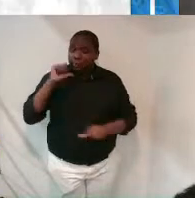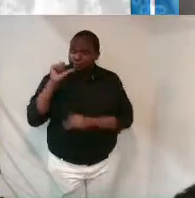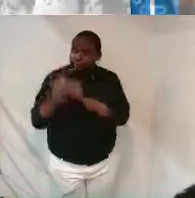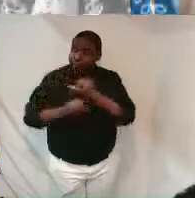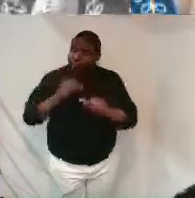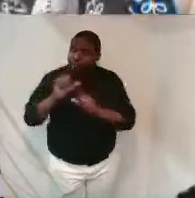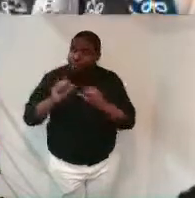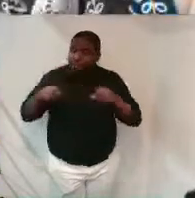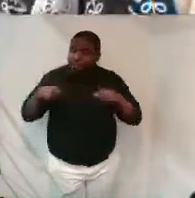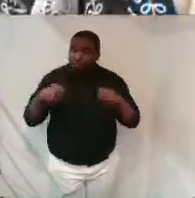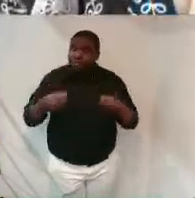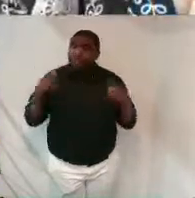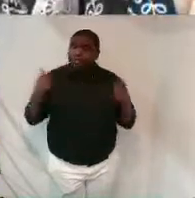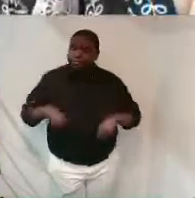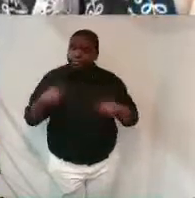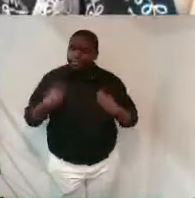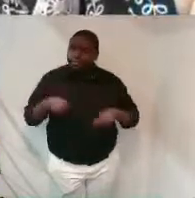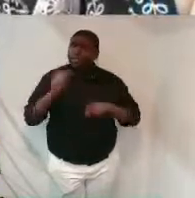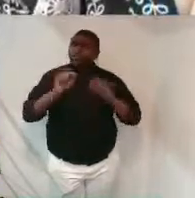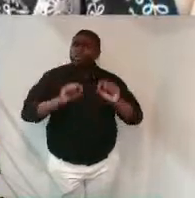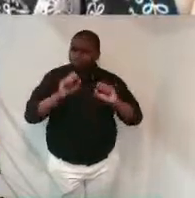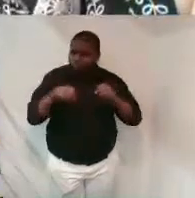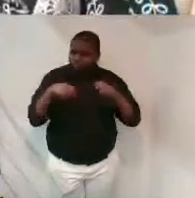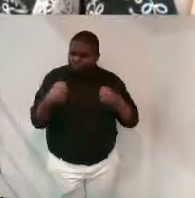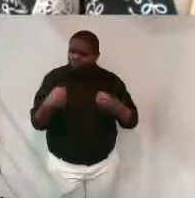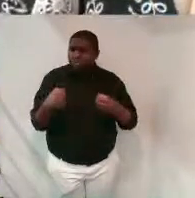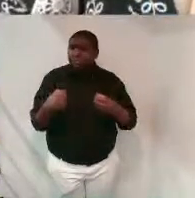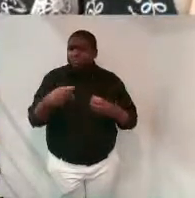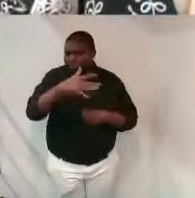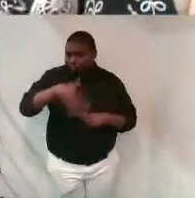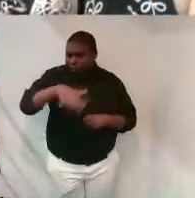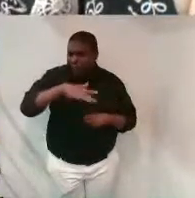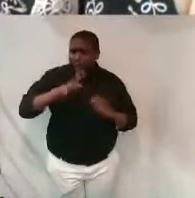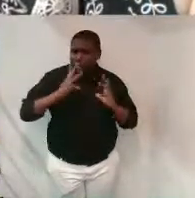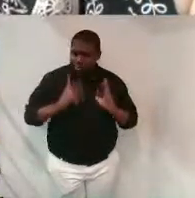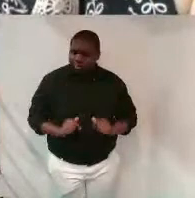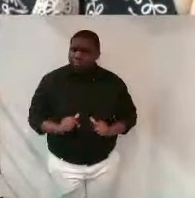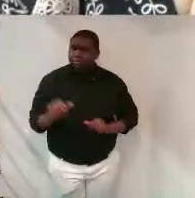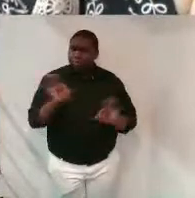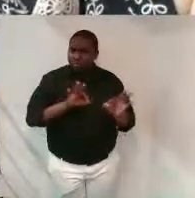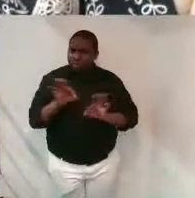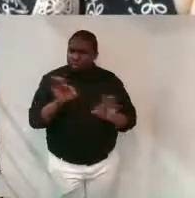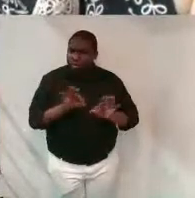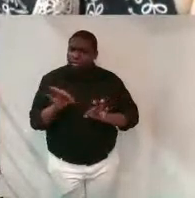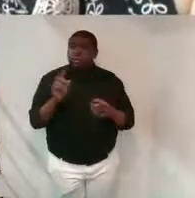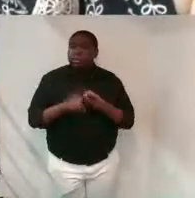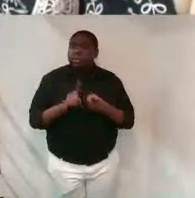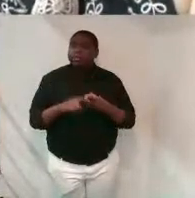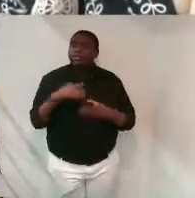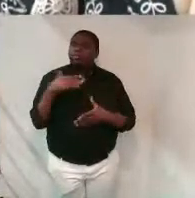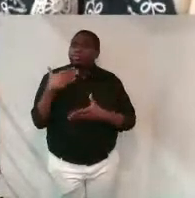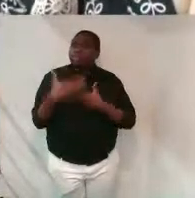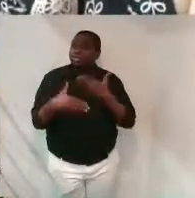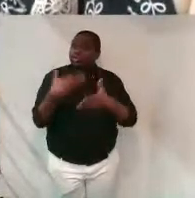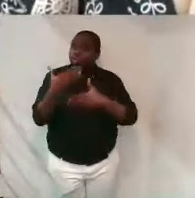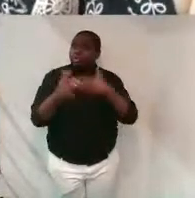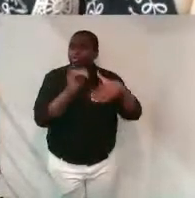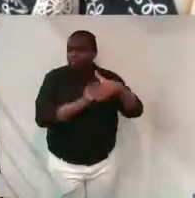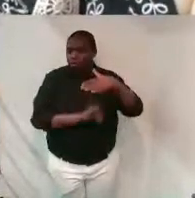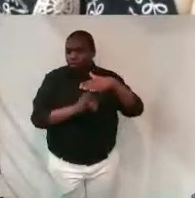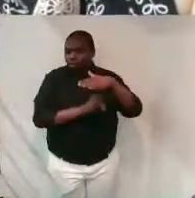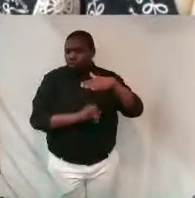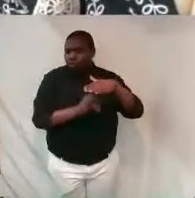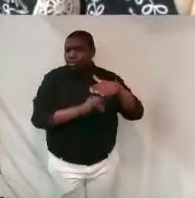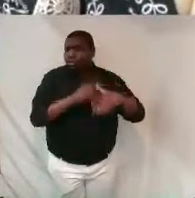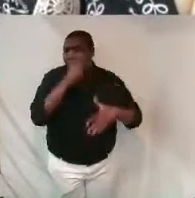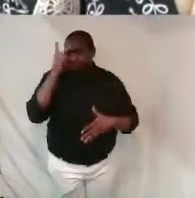a necessidade e do fortalecimento dos agentes reguladores e o desenvolvimento institucional dos